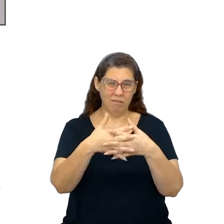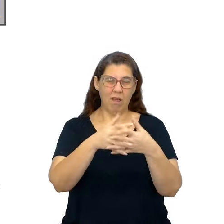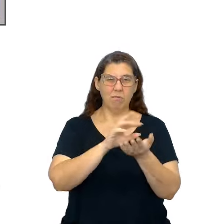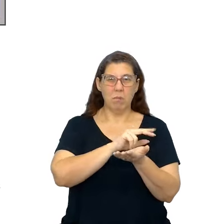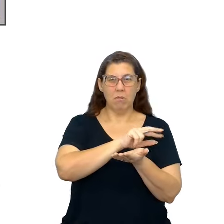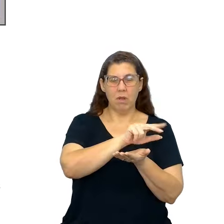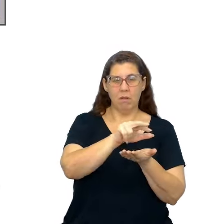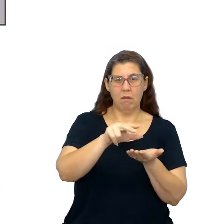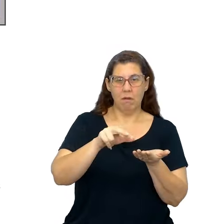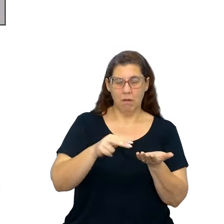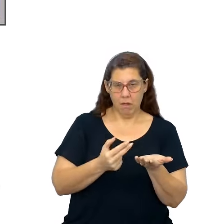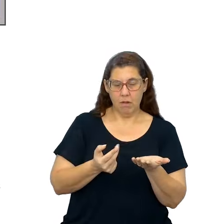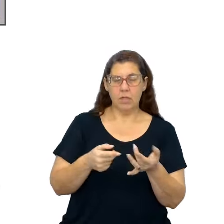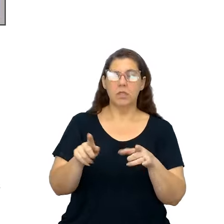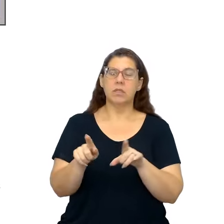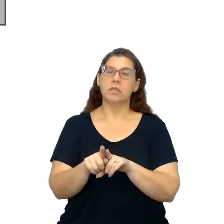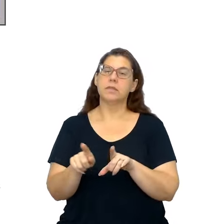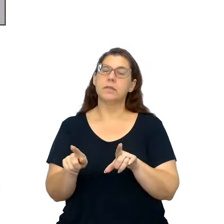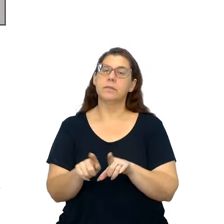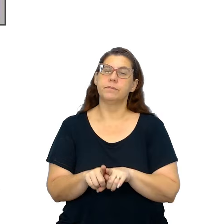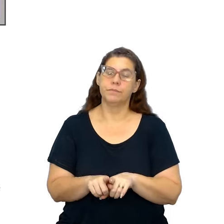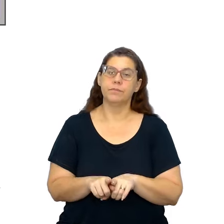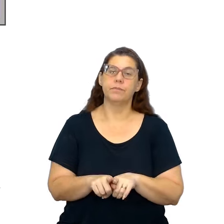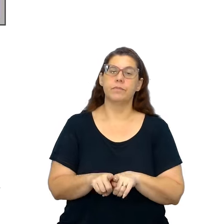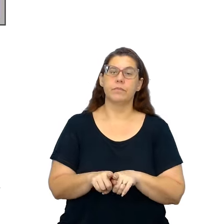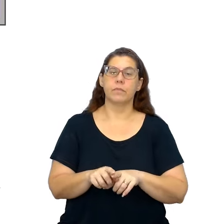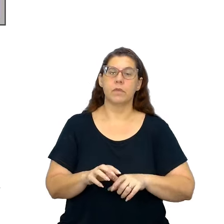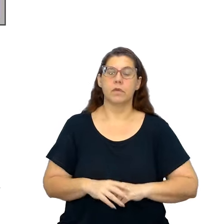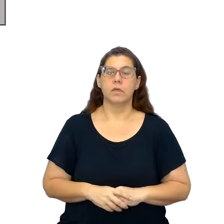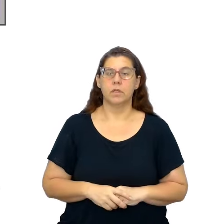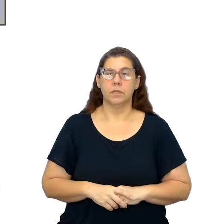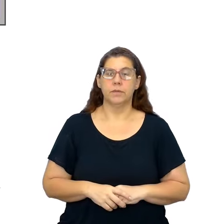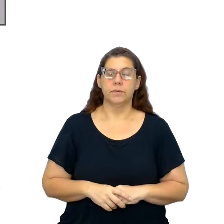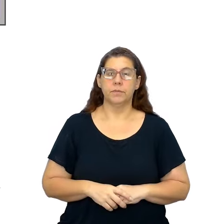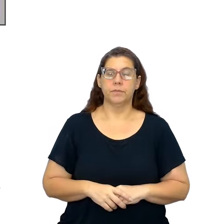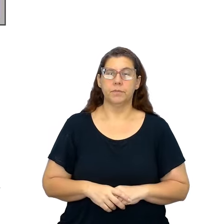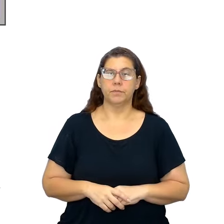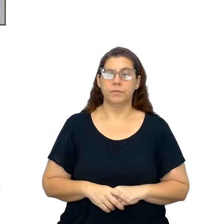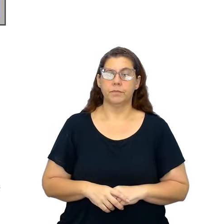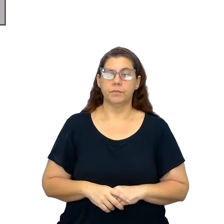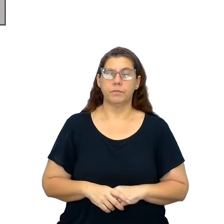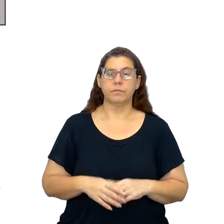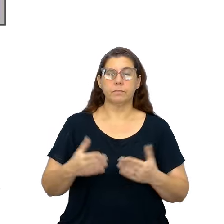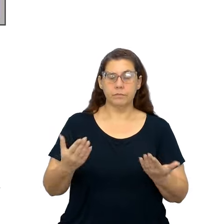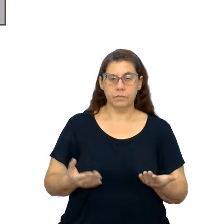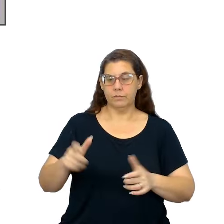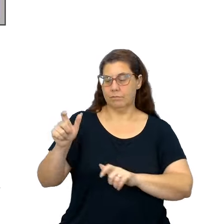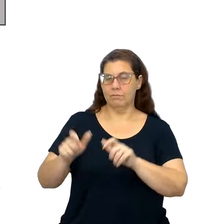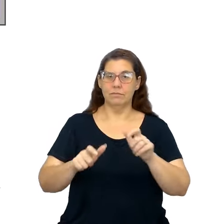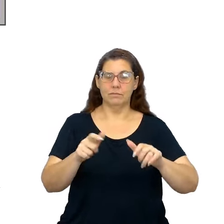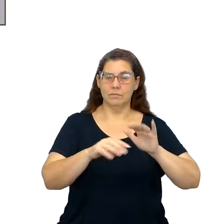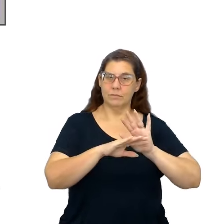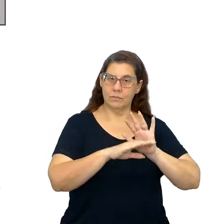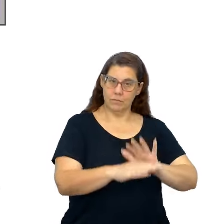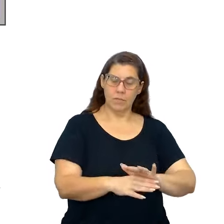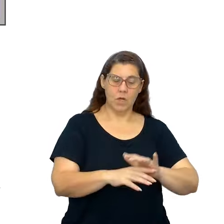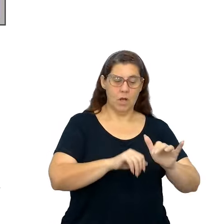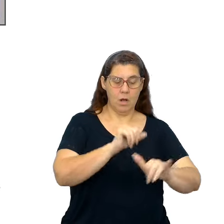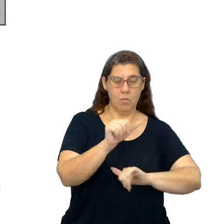complexidades, né, e os seus distratores aí, né, nesse processo que levam